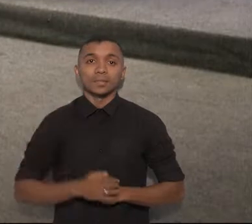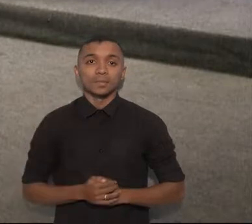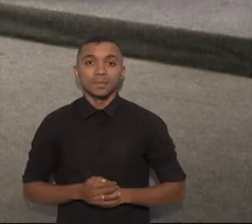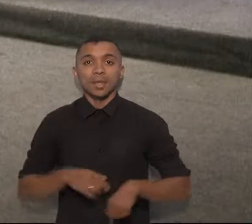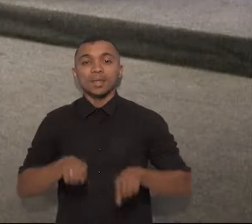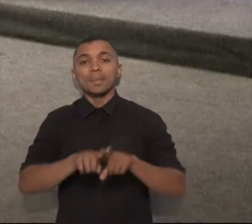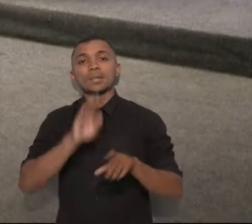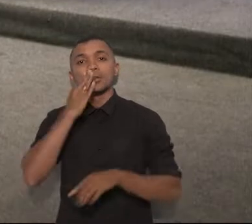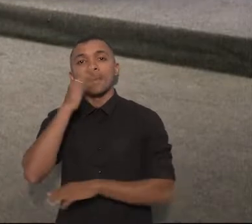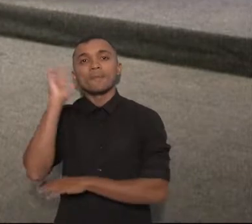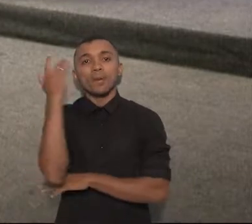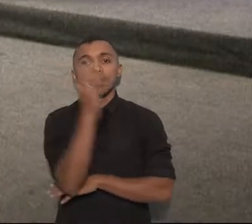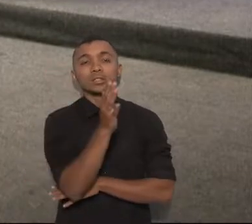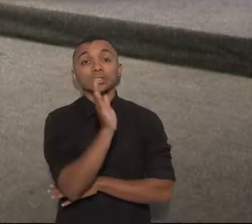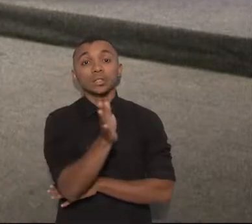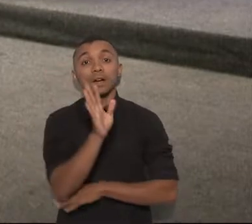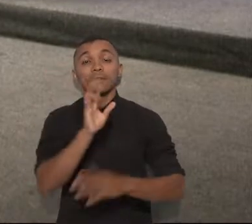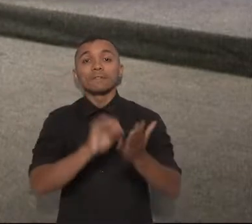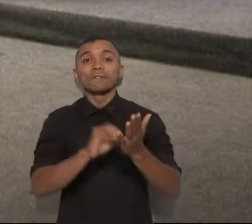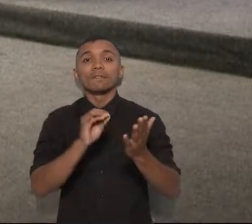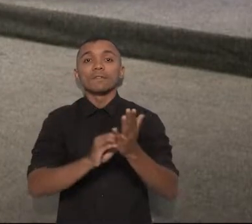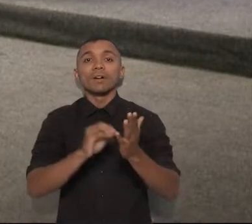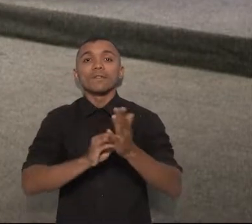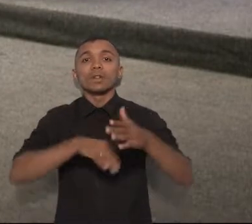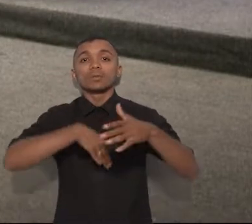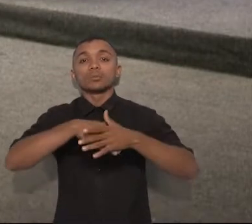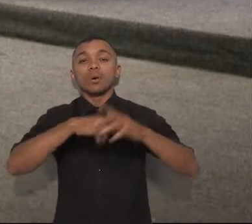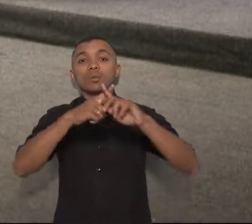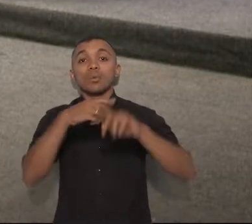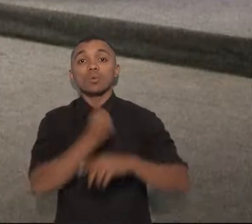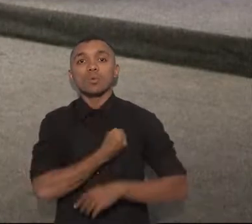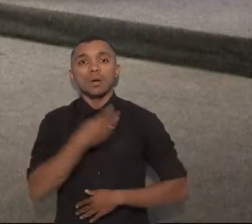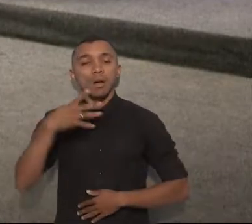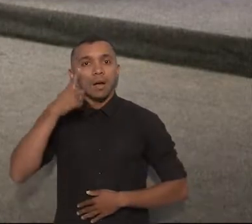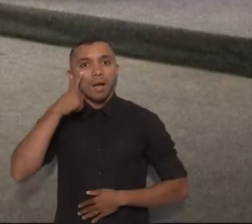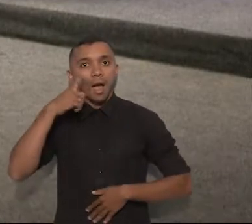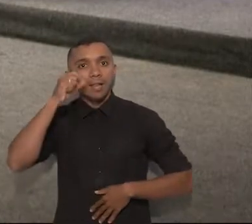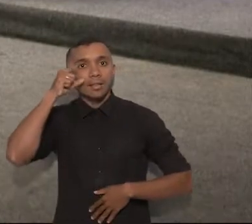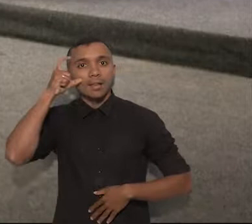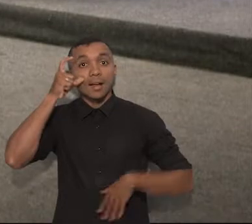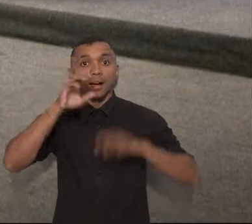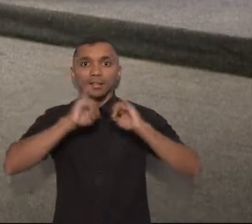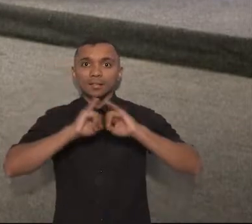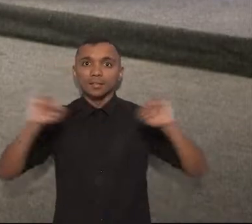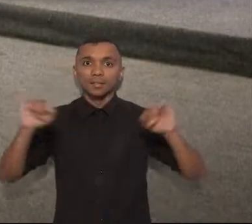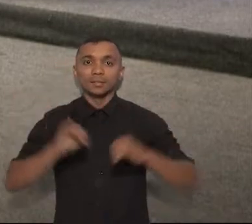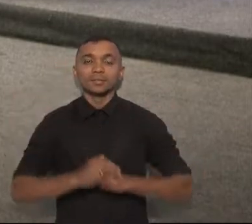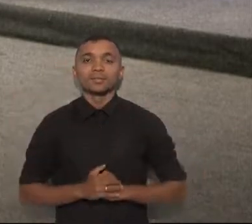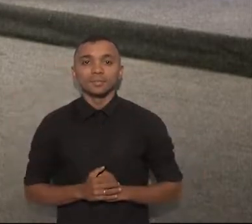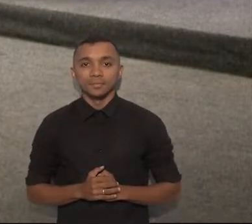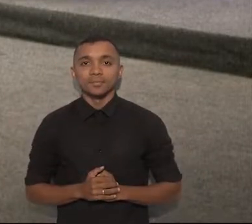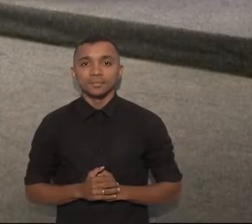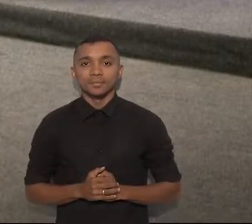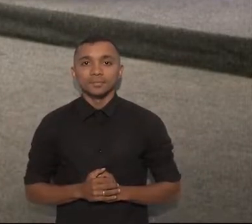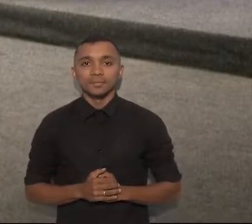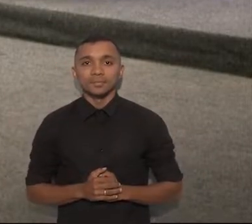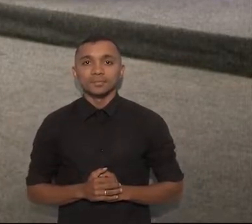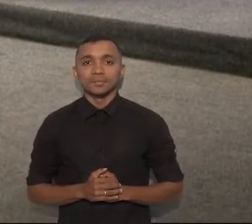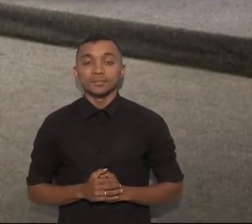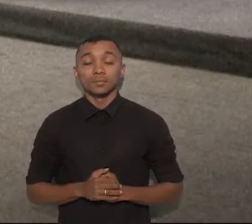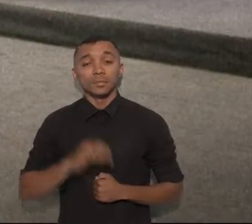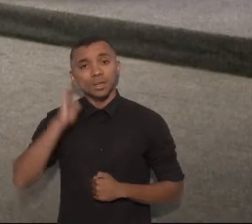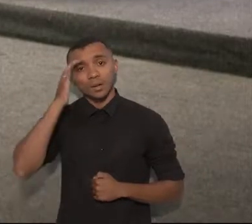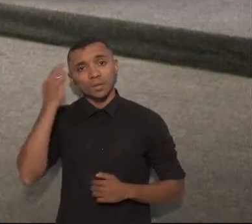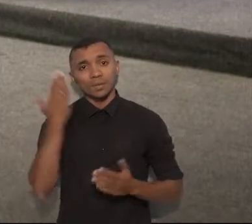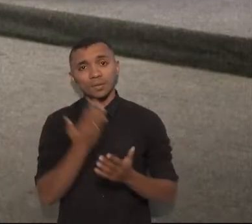fica 16º. Quantas rodadas? 4 só. 4 rodadas. Abre o olho, Ferrão. E o Atlético Cearense é o último, né, com 13 pontos. Não, eu não duvido